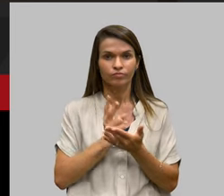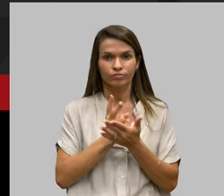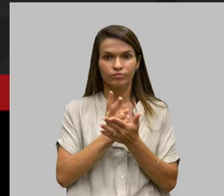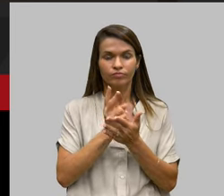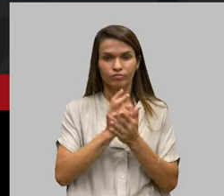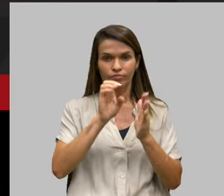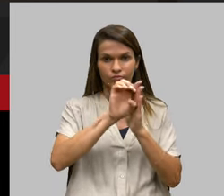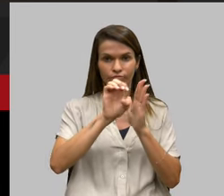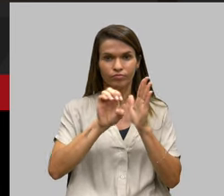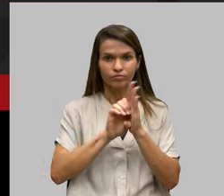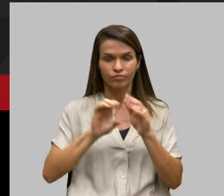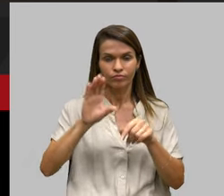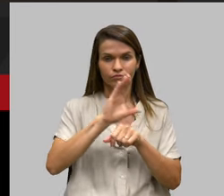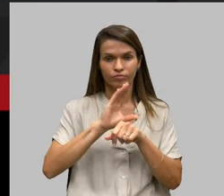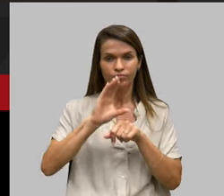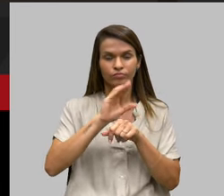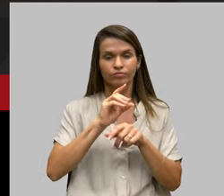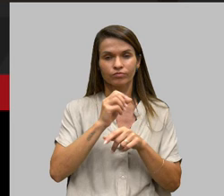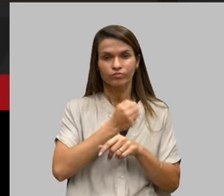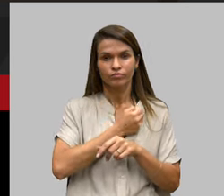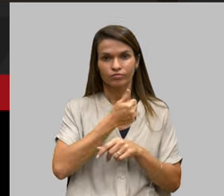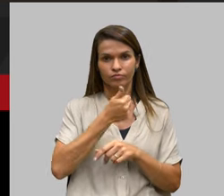constitucional número